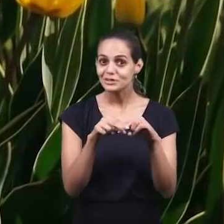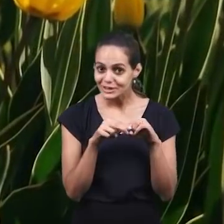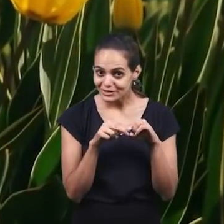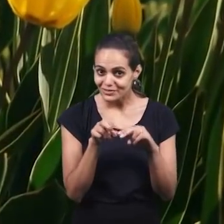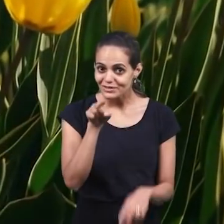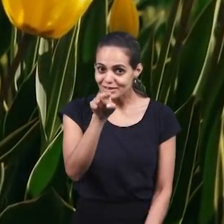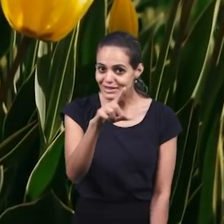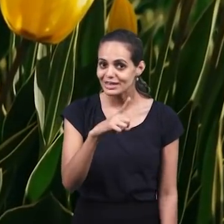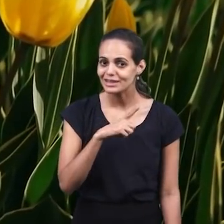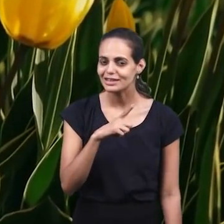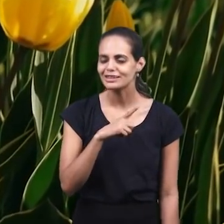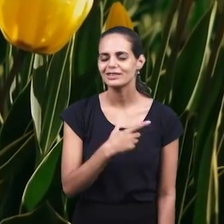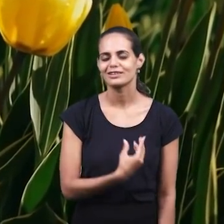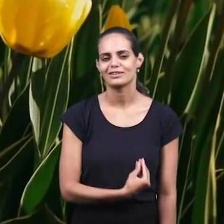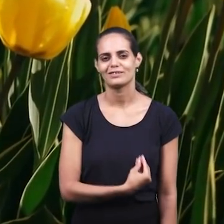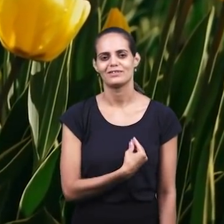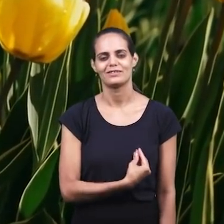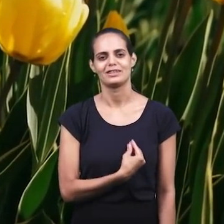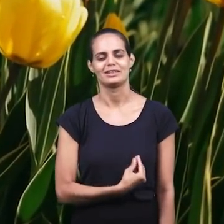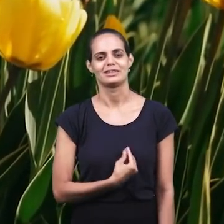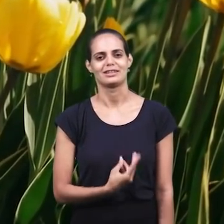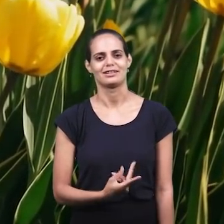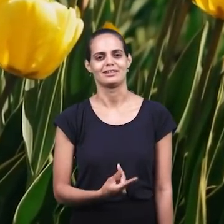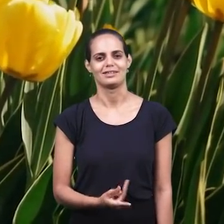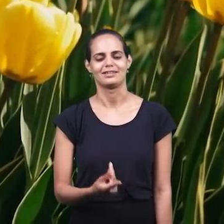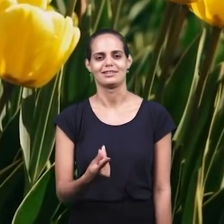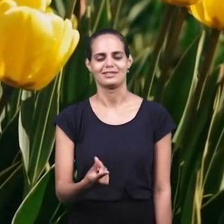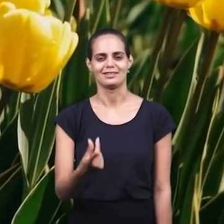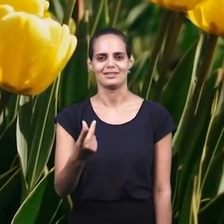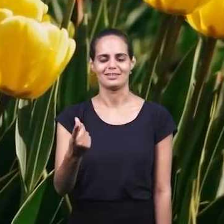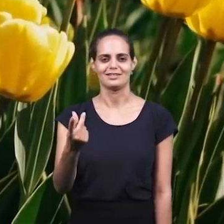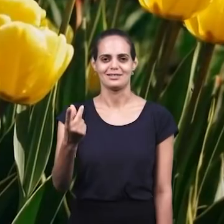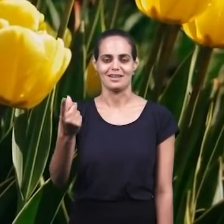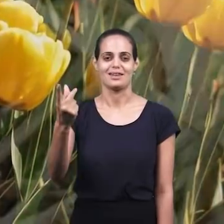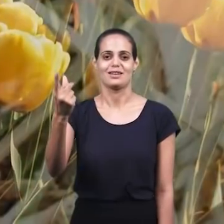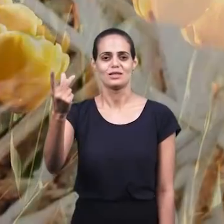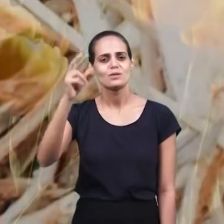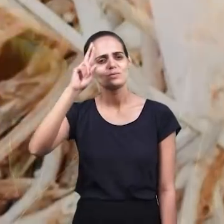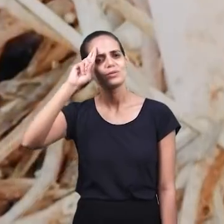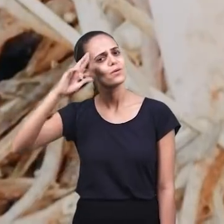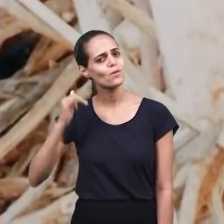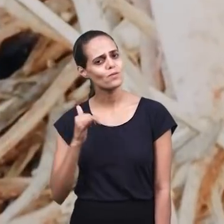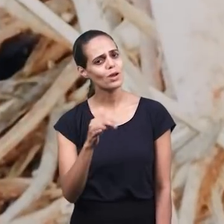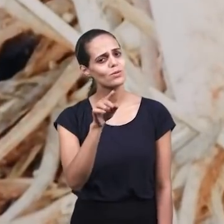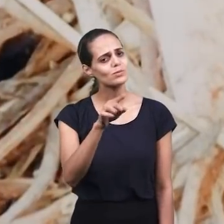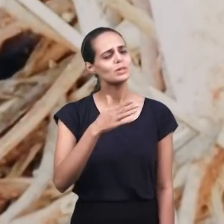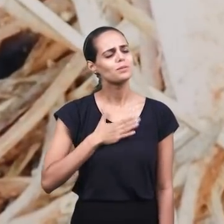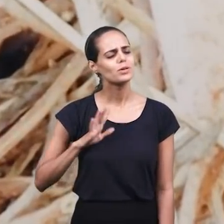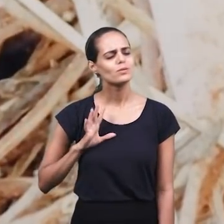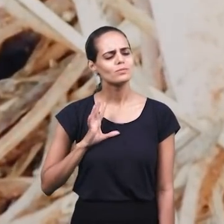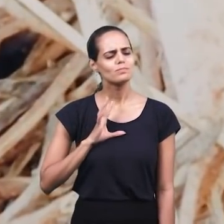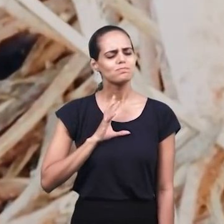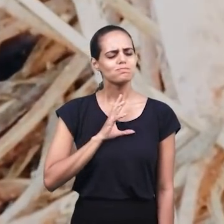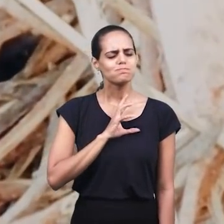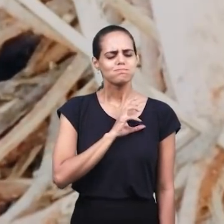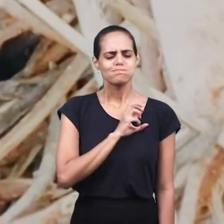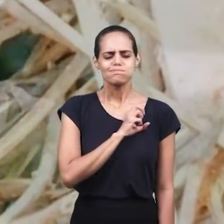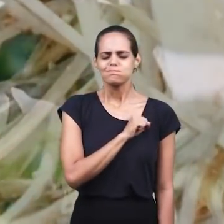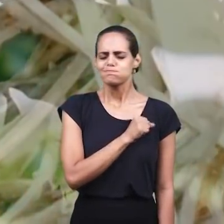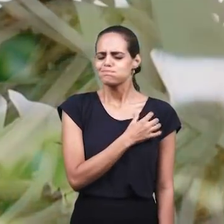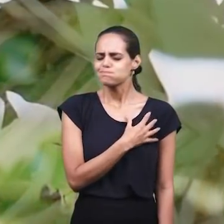que você tenha vida em abundância. O meu amor